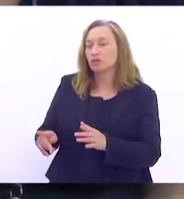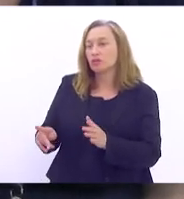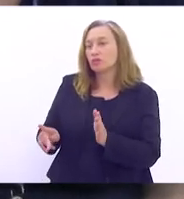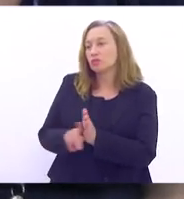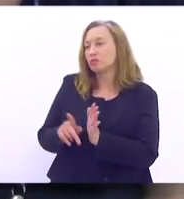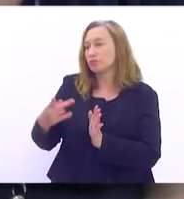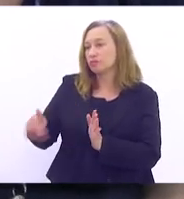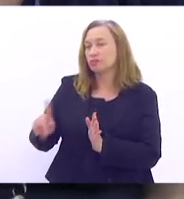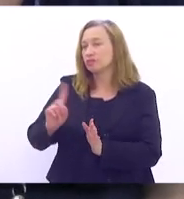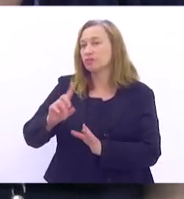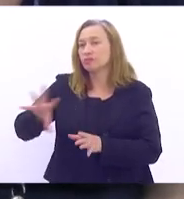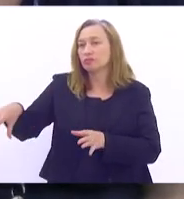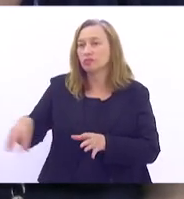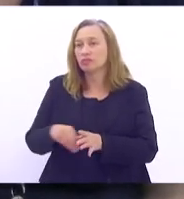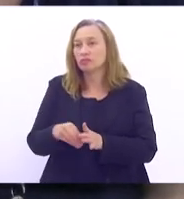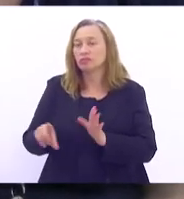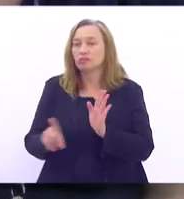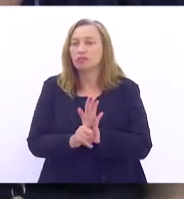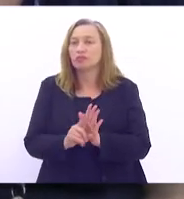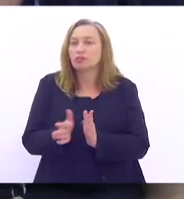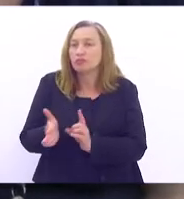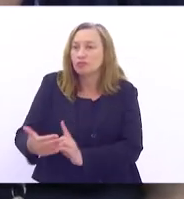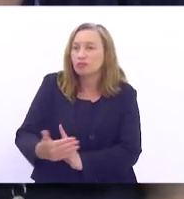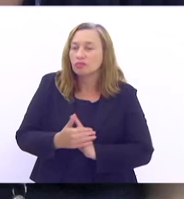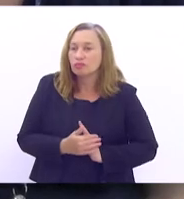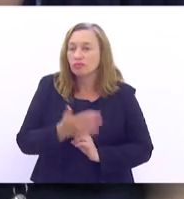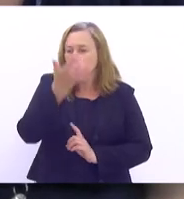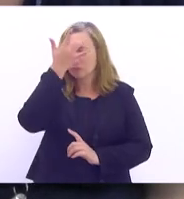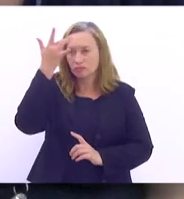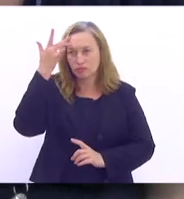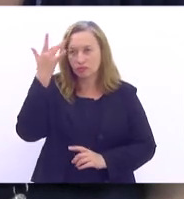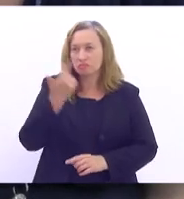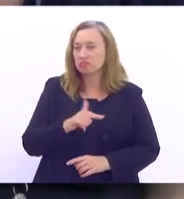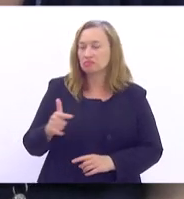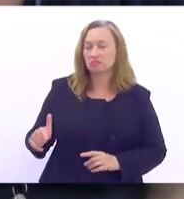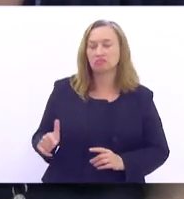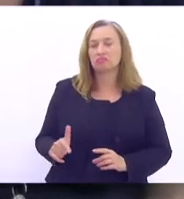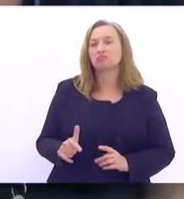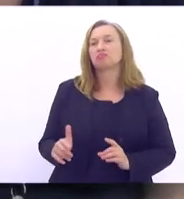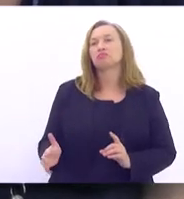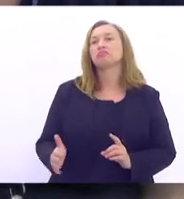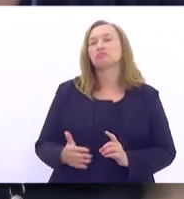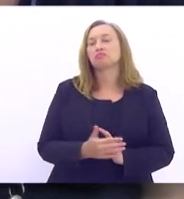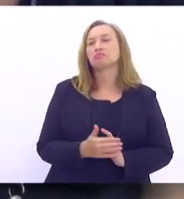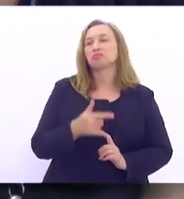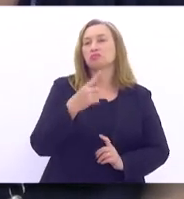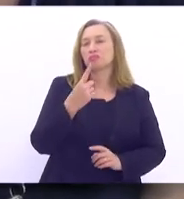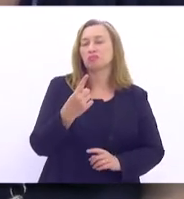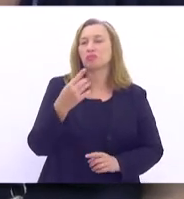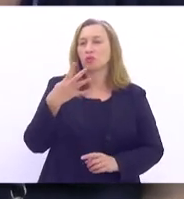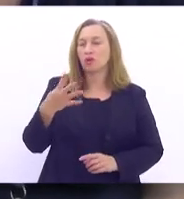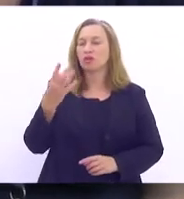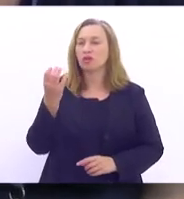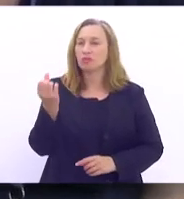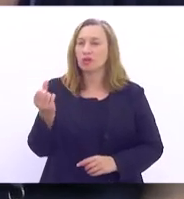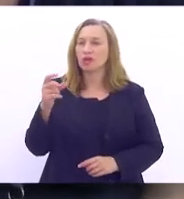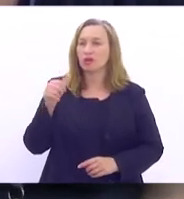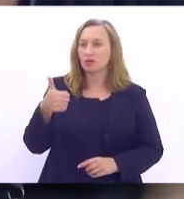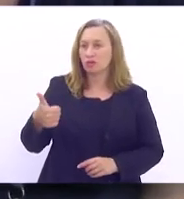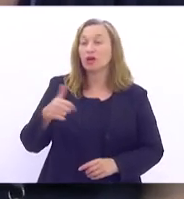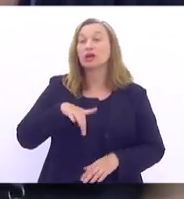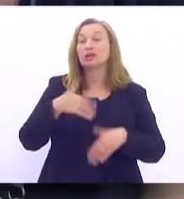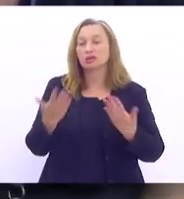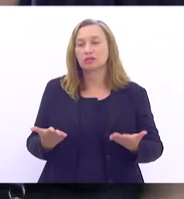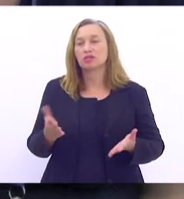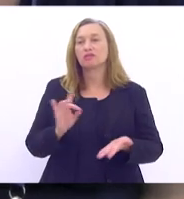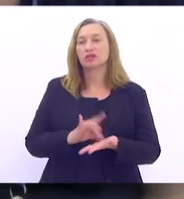lei. Ela trata do acolhimento em saúde mental, o que não está previsto atualmente pela lei 1461. Então, na verdade, o projeto complementa